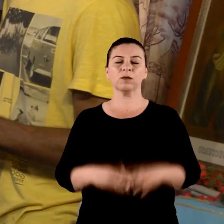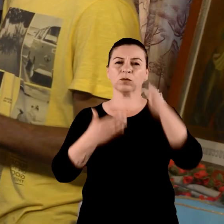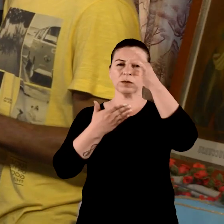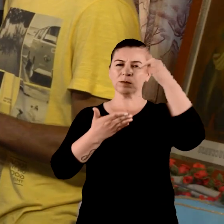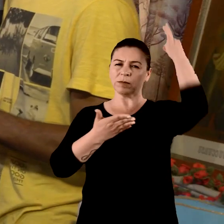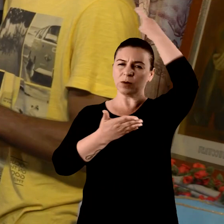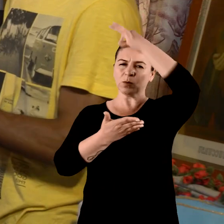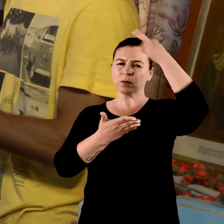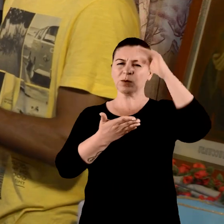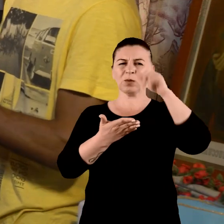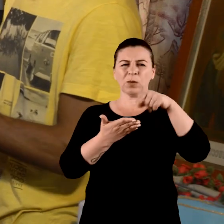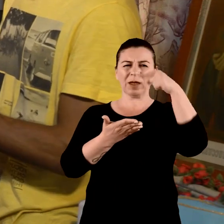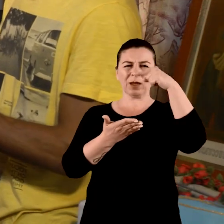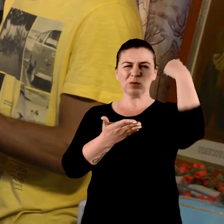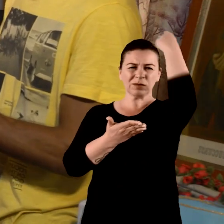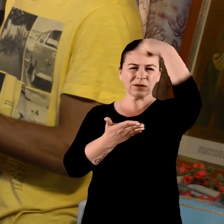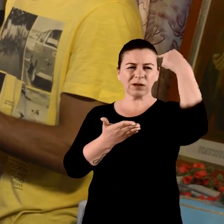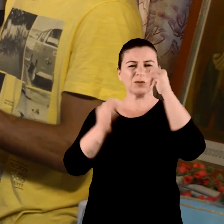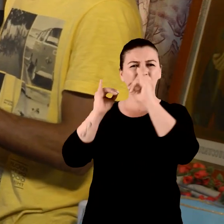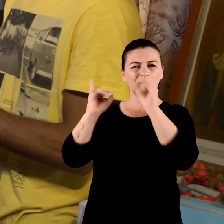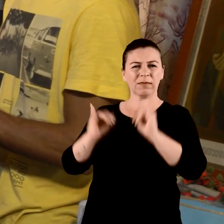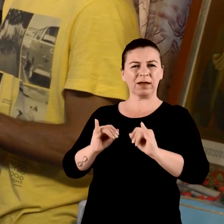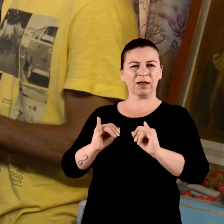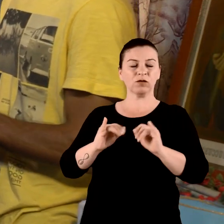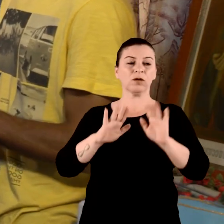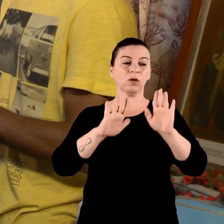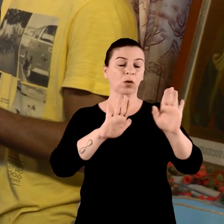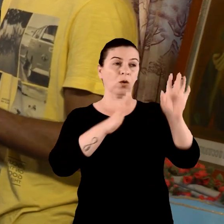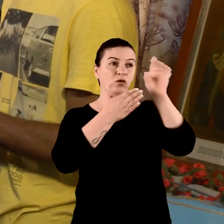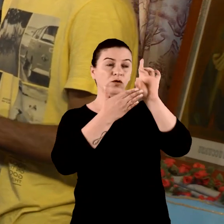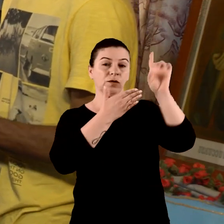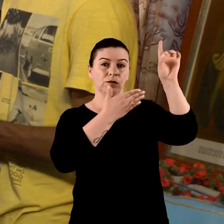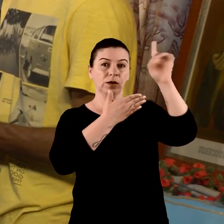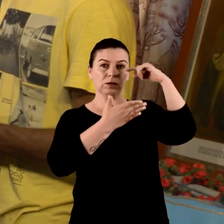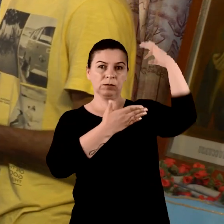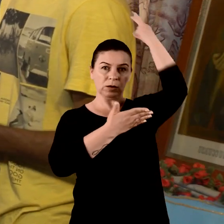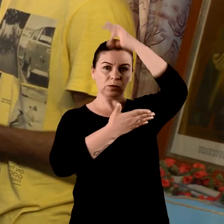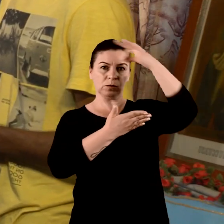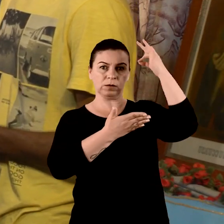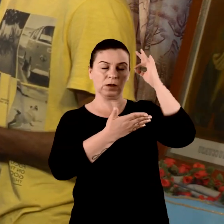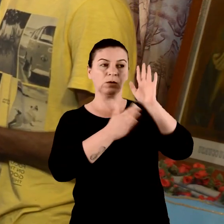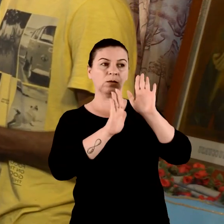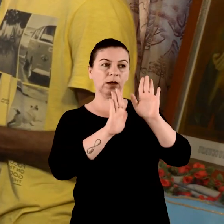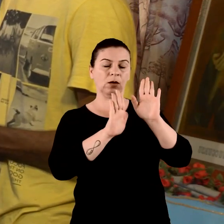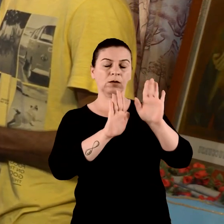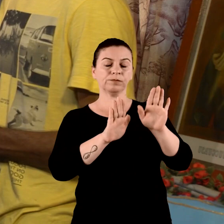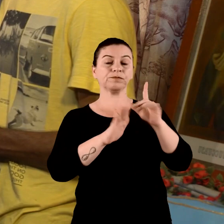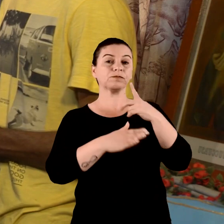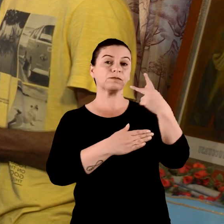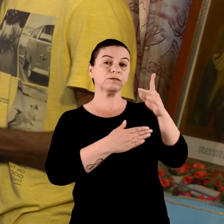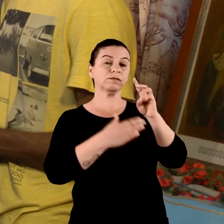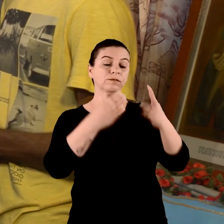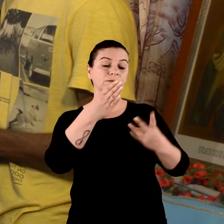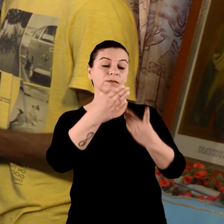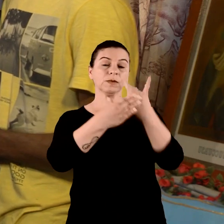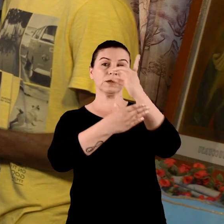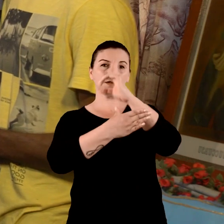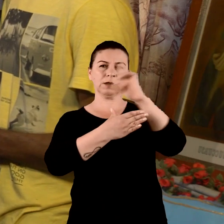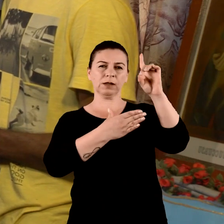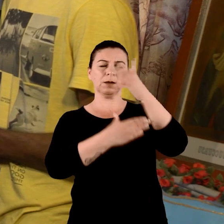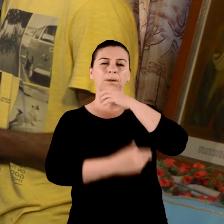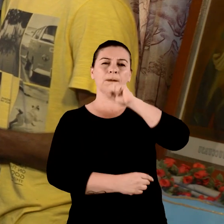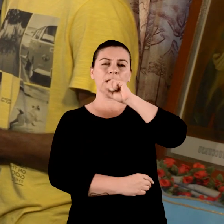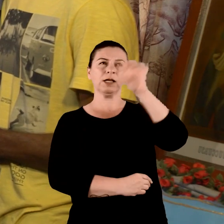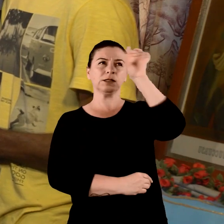Divino Espírito Santo é um santo, é uma imagem? Divino Espírito Santo, você Divino tem a Trindade, Pai, certo. Deus Pai, Deus Filho e Espírito